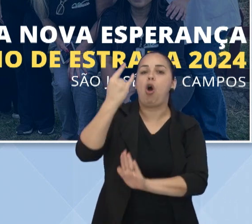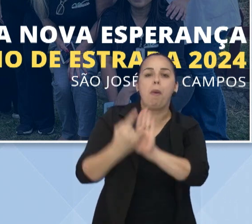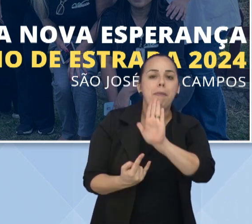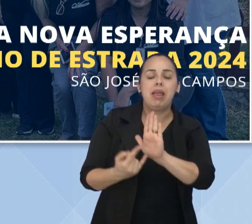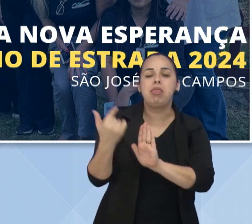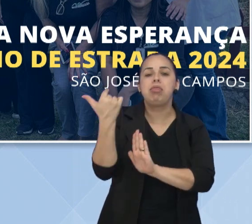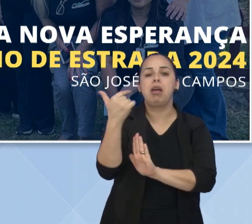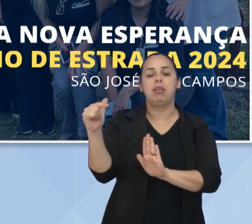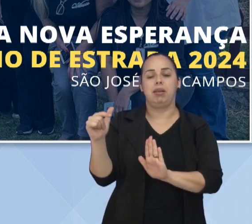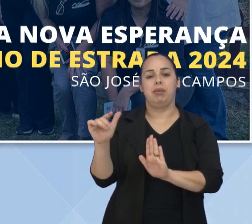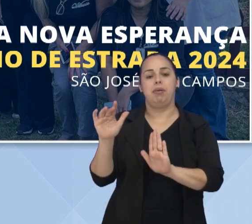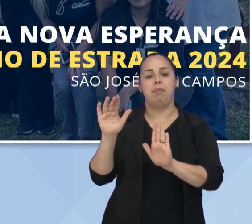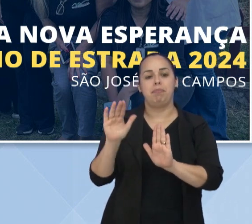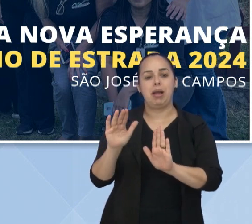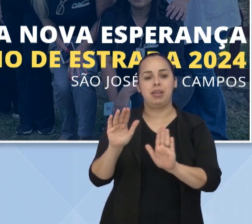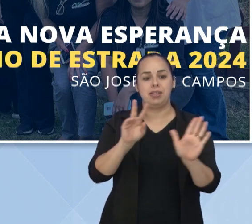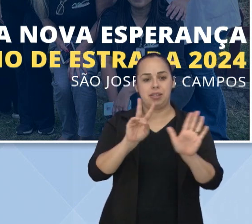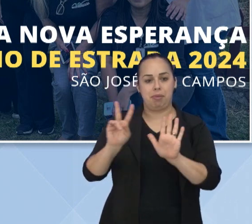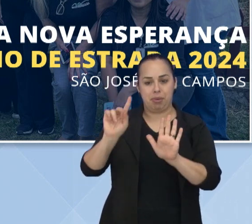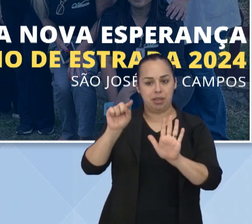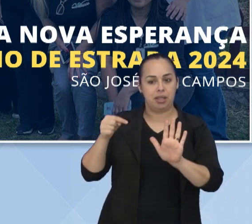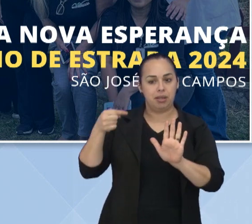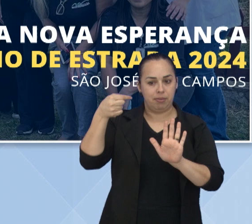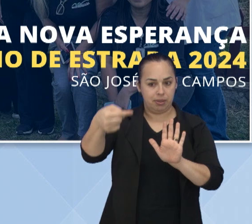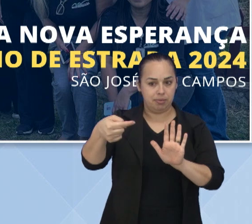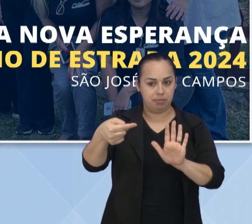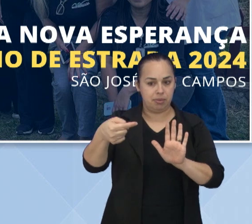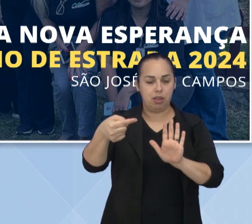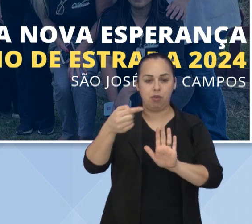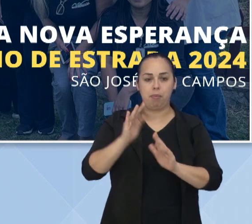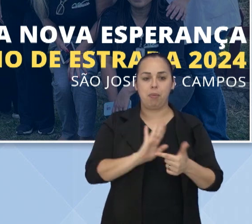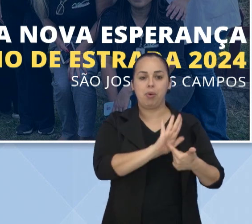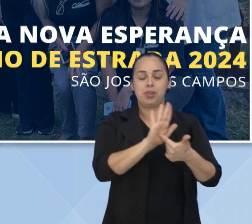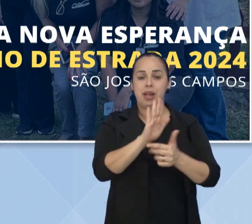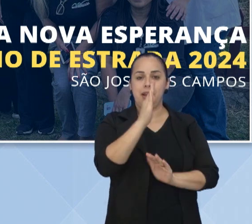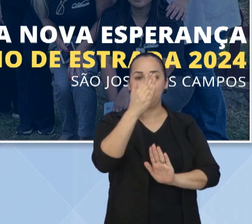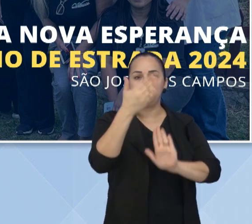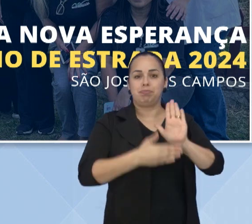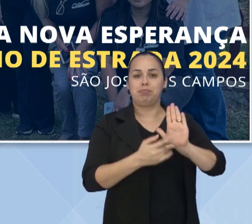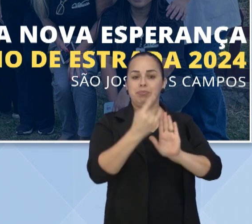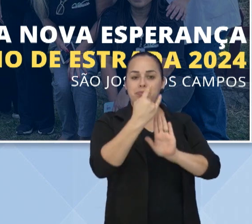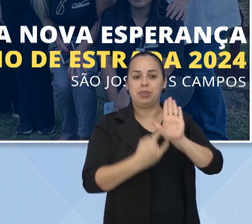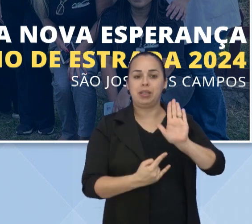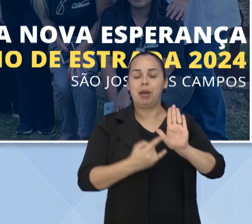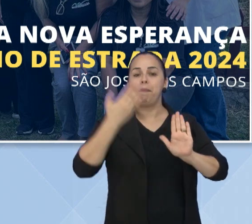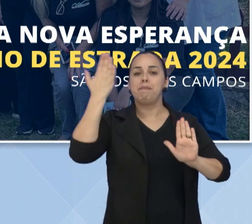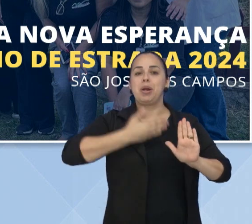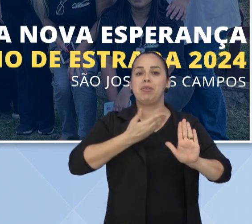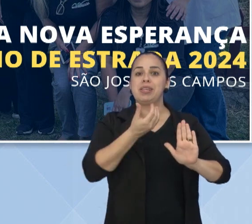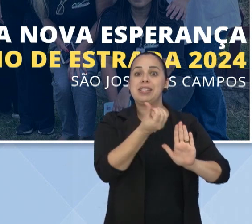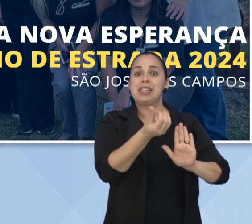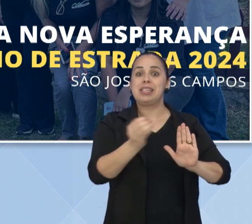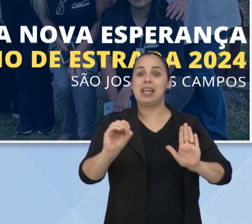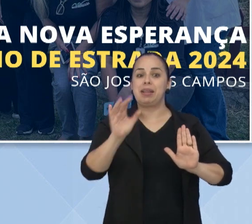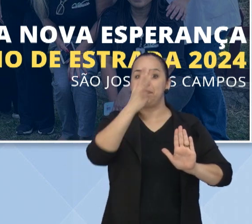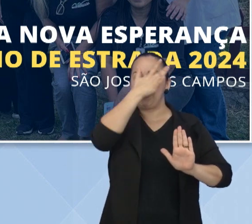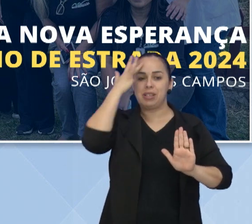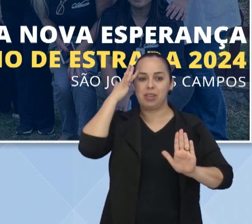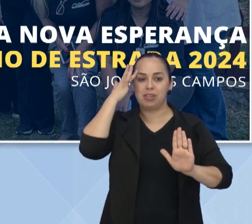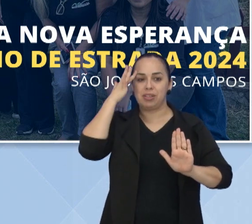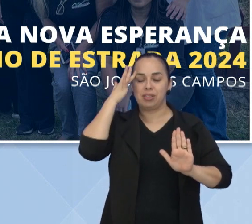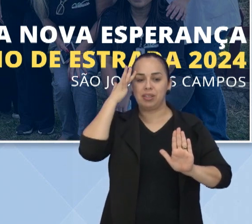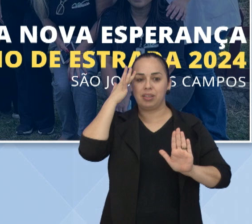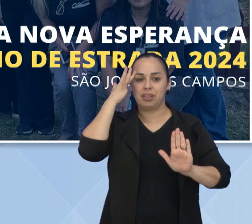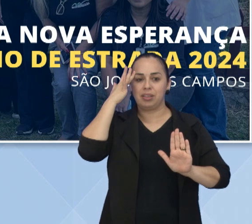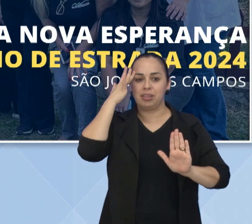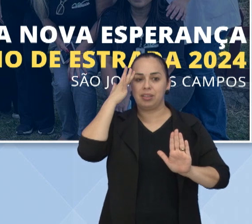documentação, mas na próxima semana eu vou trazer aqui a documentação de 60 pessoas que está sendo